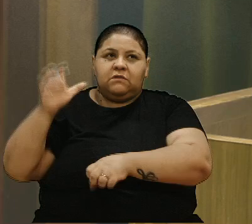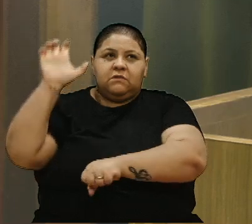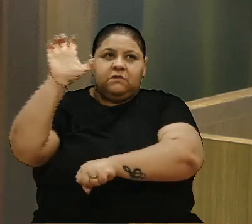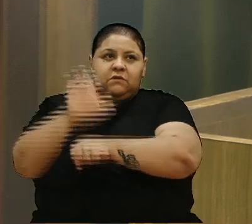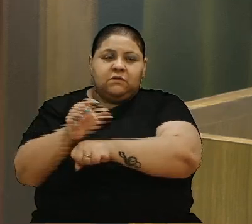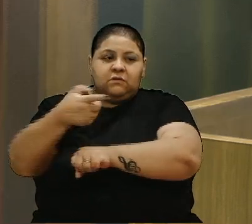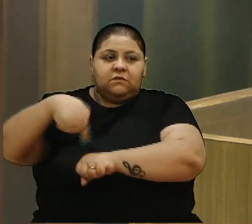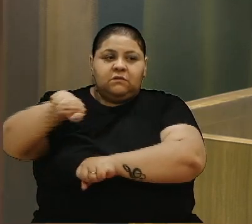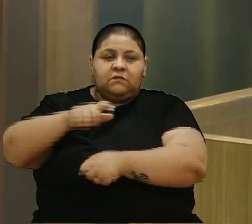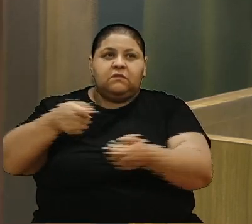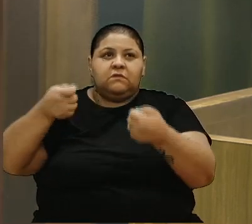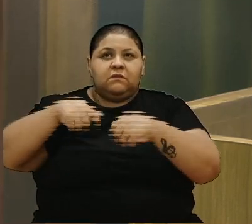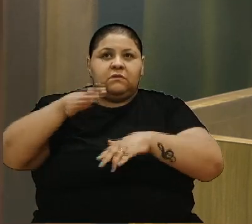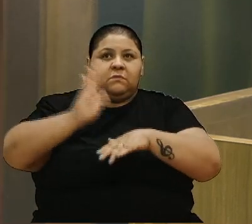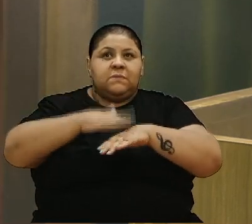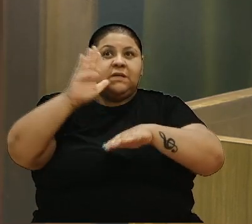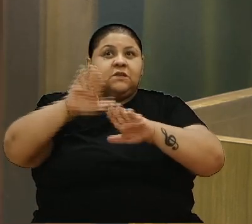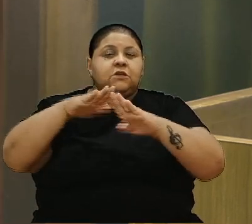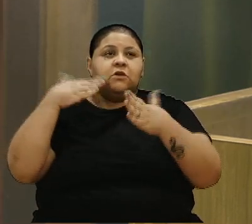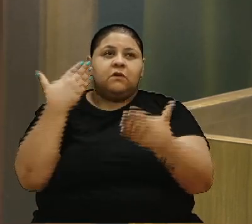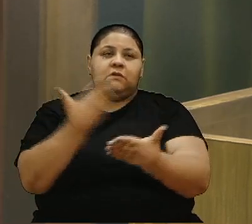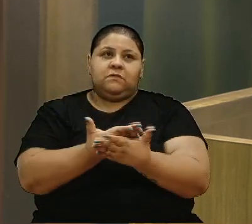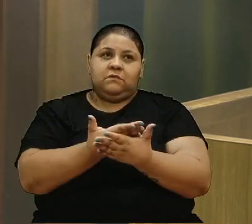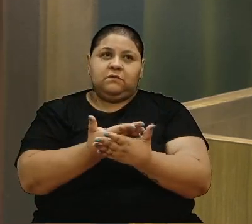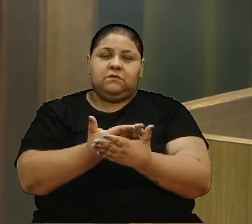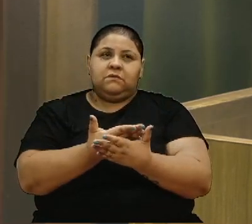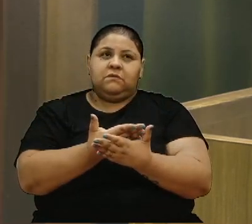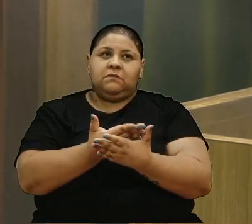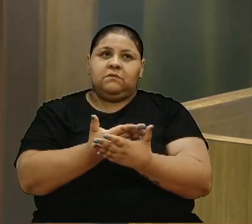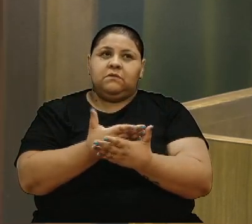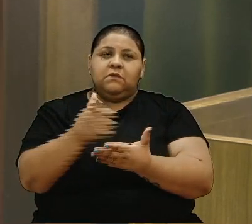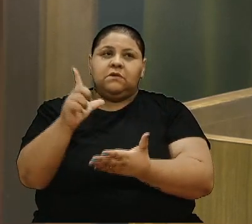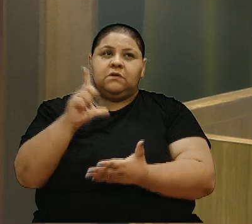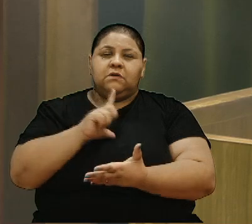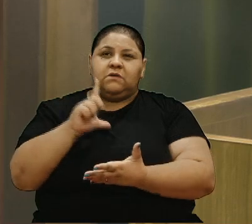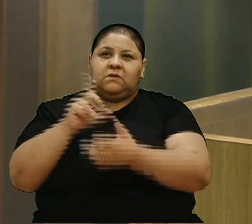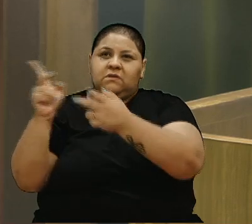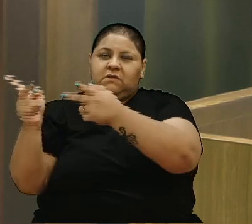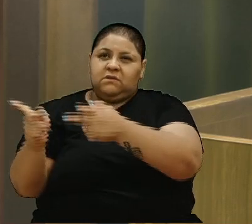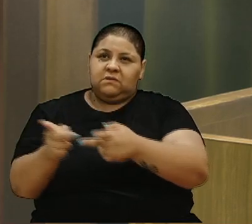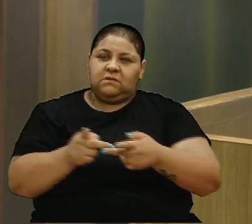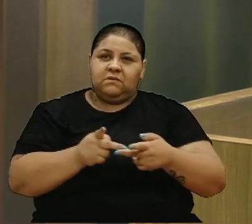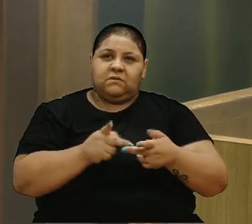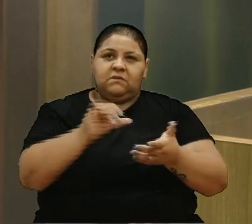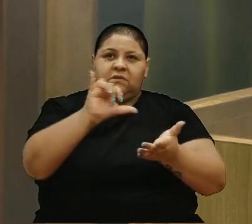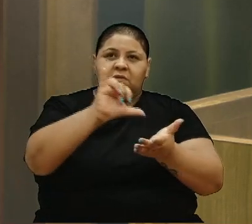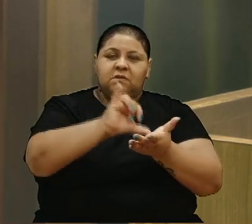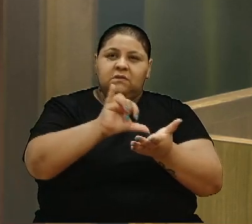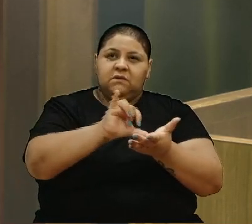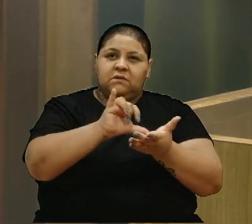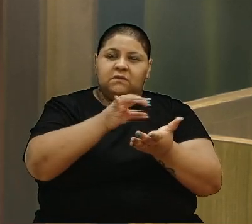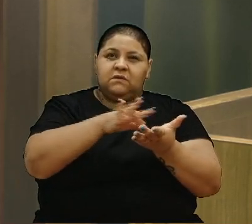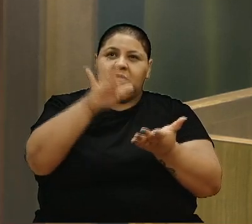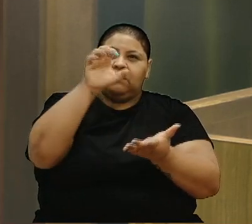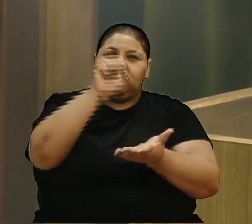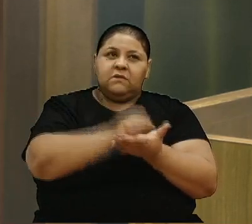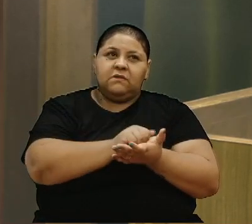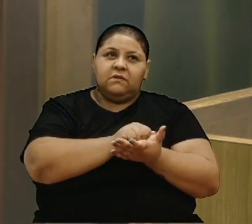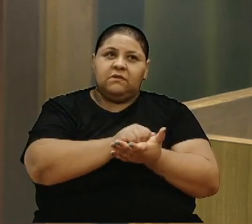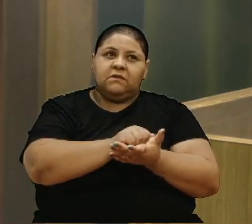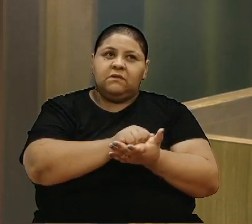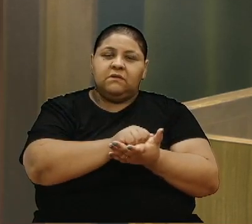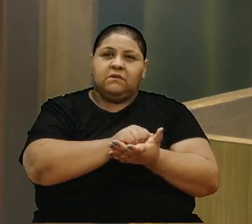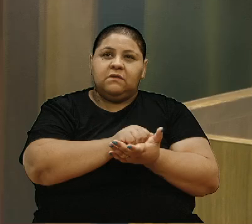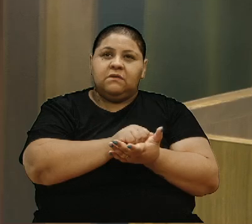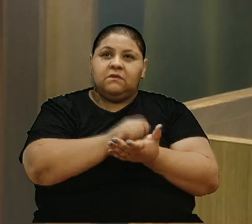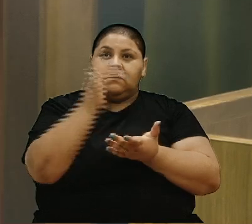nós precisamos de mais escolas. Eu tive ontem visitando a central de matrículas e haja